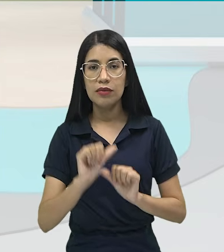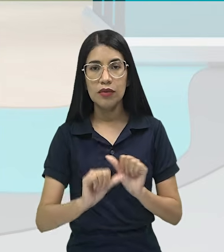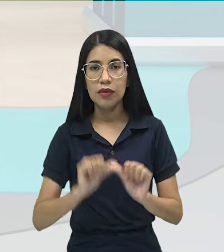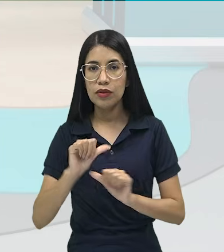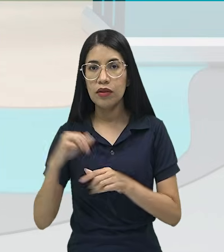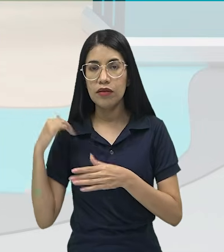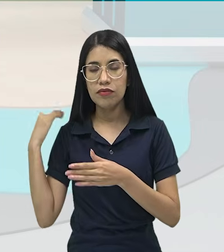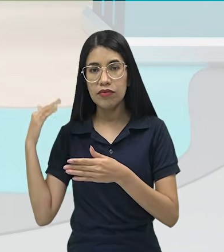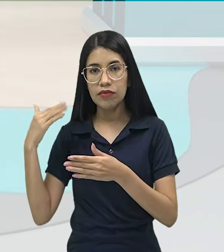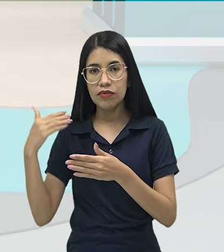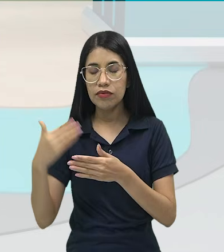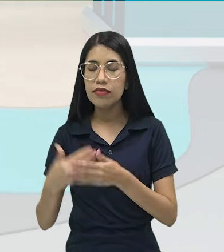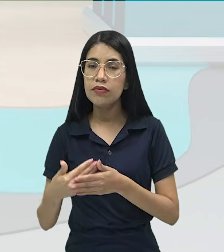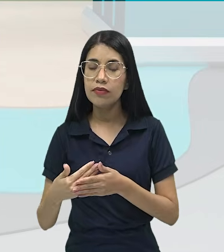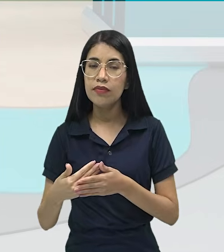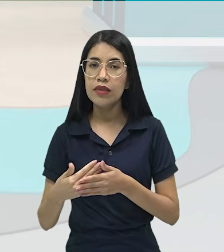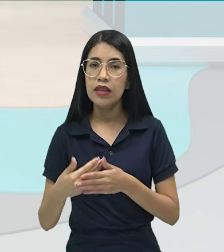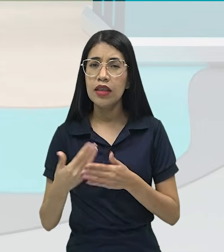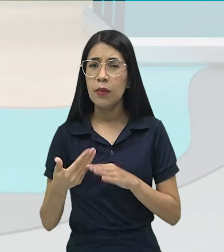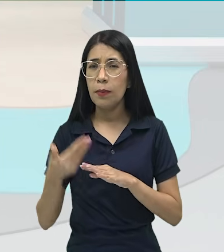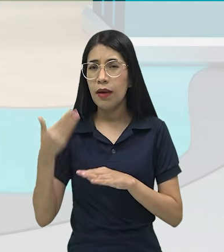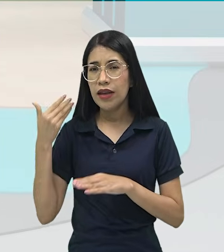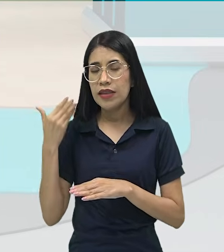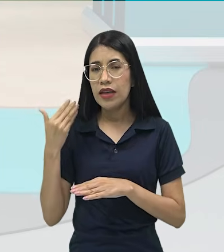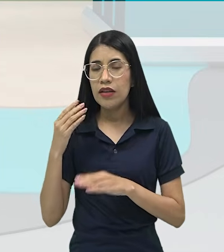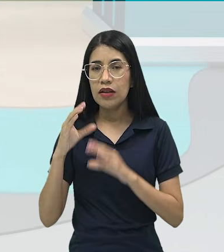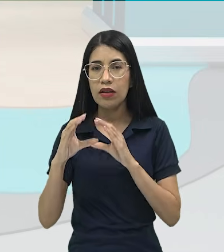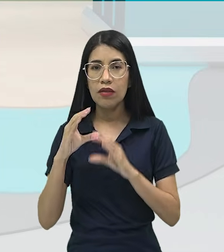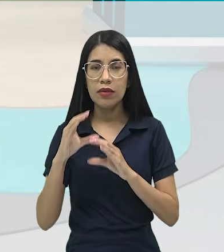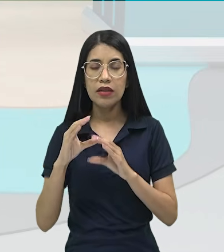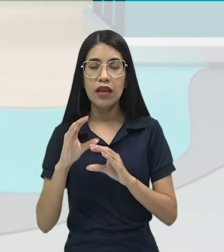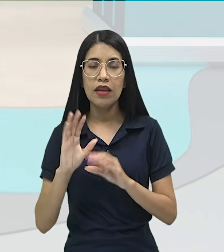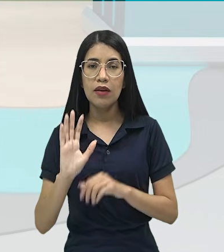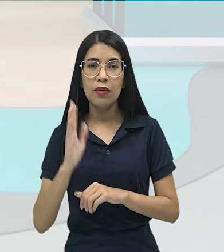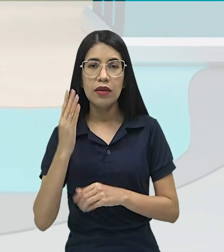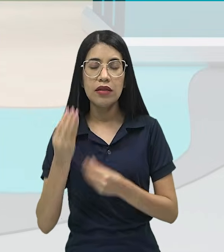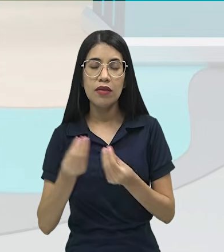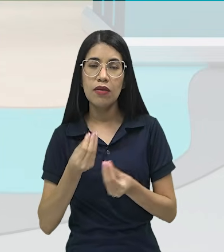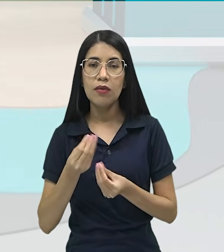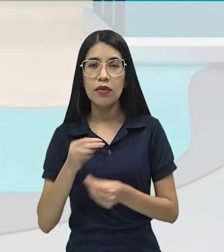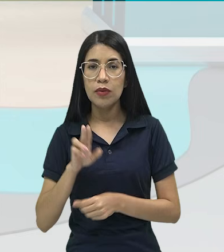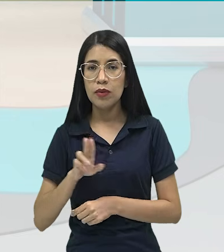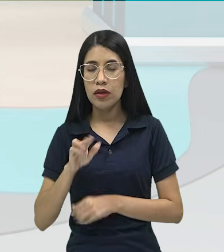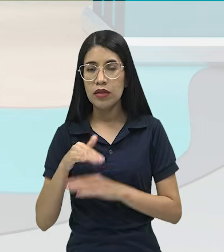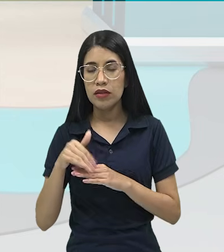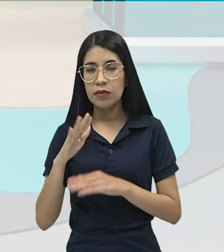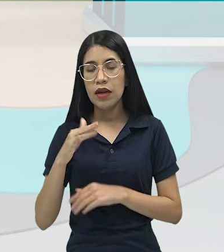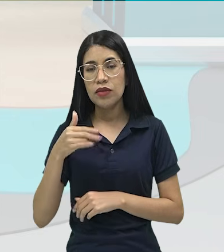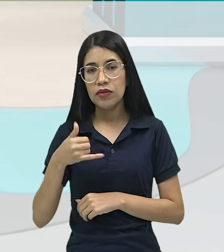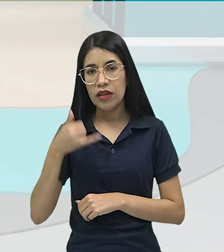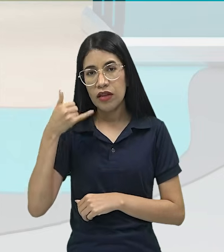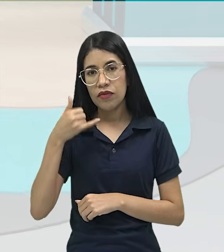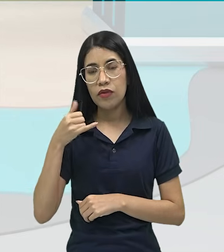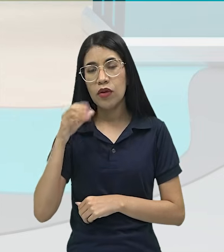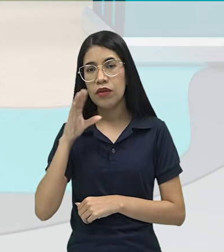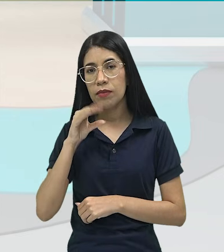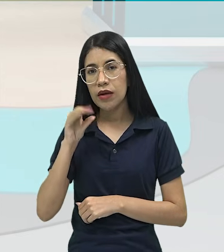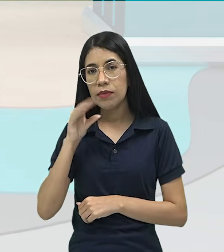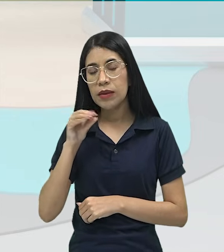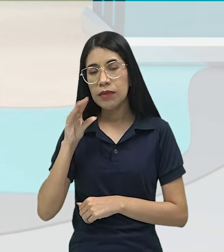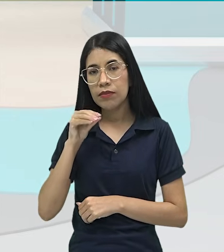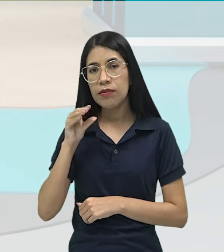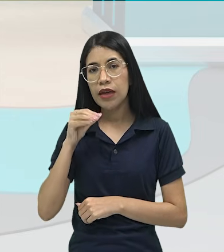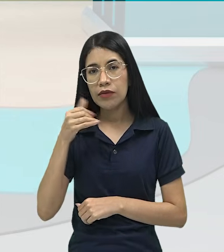né? Então, como antigamente a comunicação era feita mais pelo telefone, de forma oral, né? As pessoas